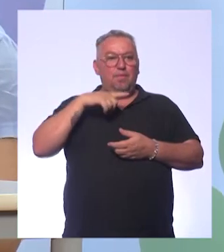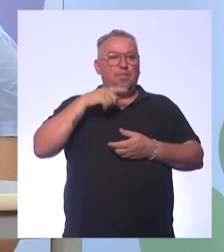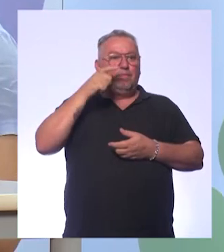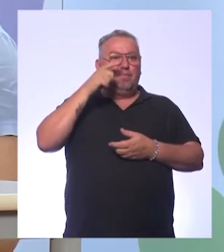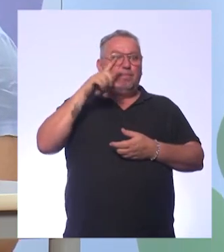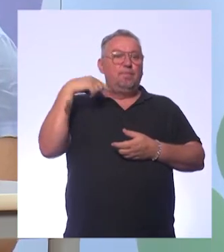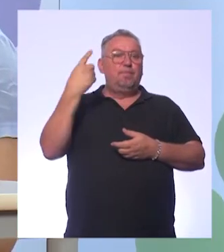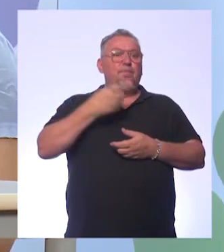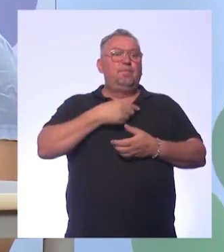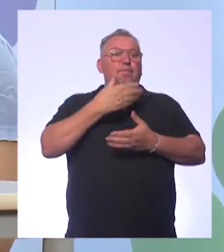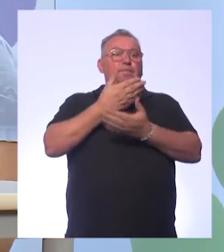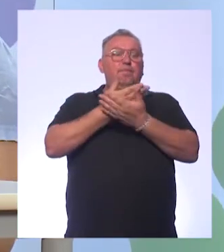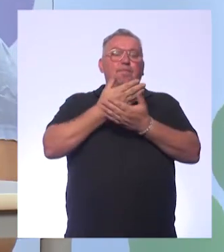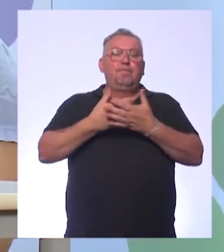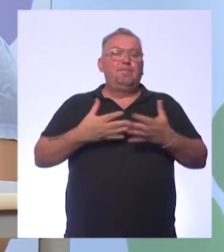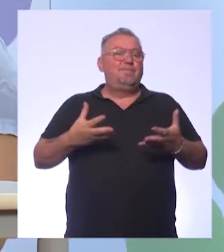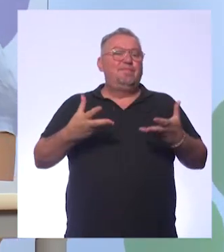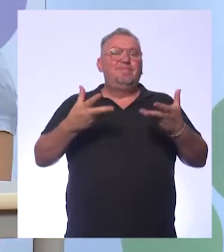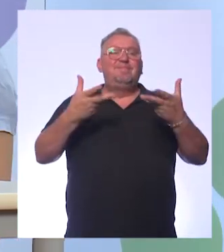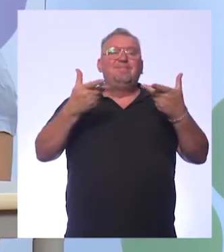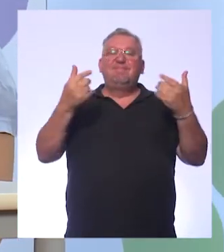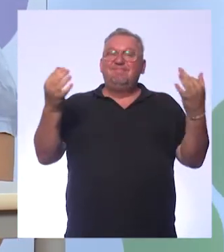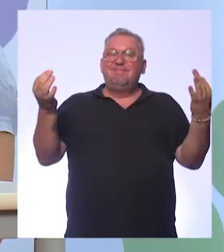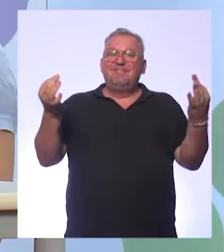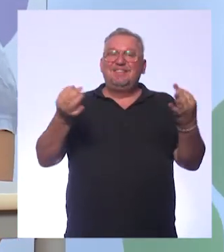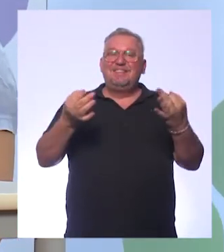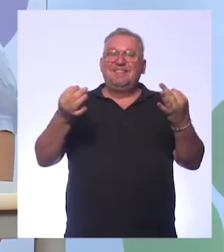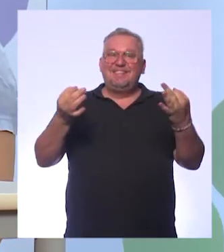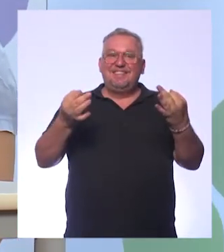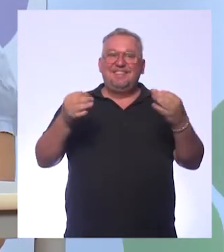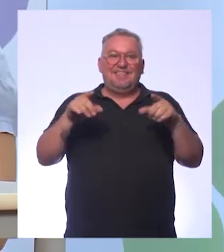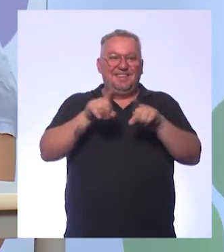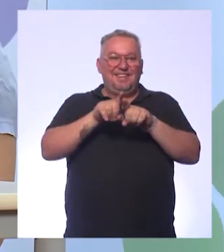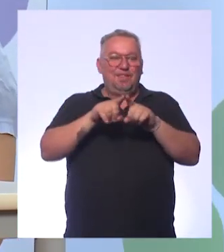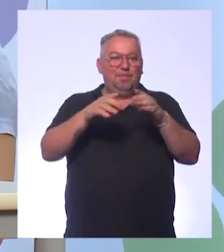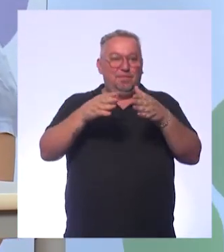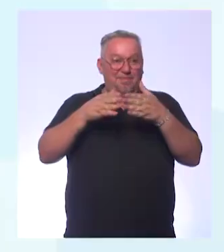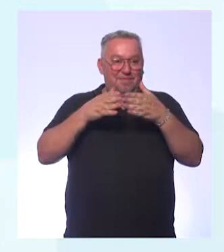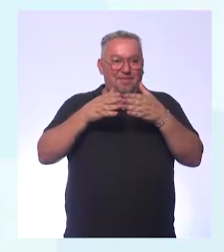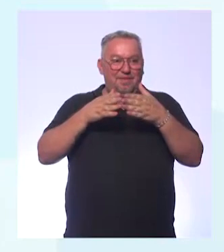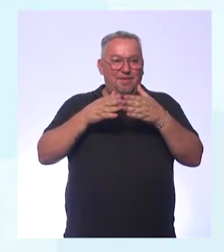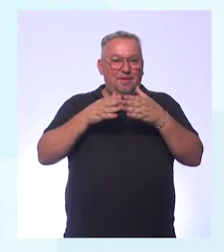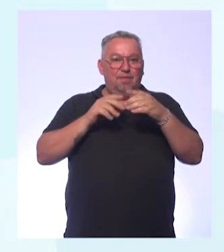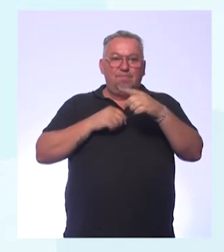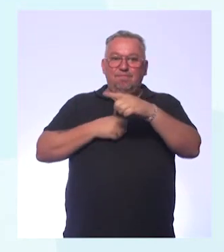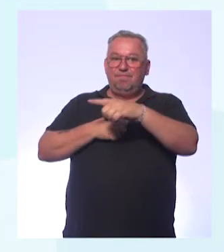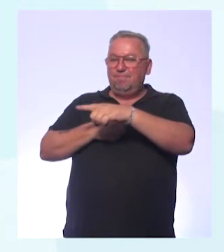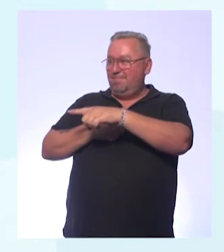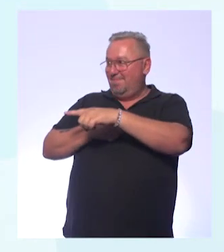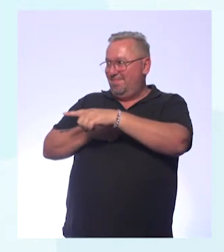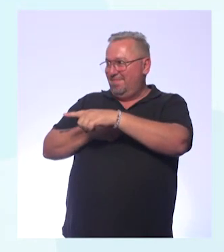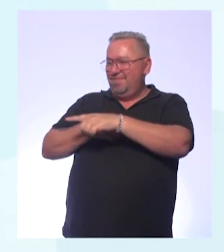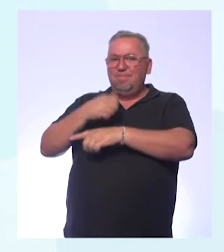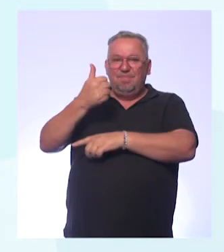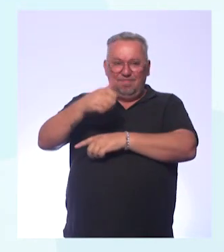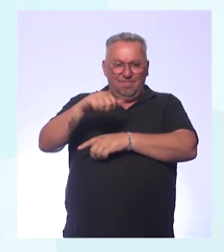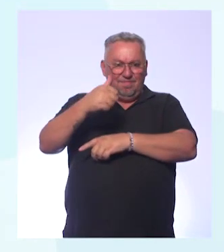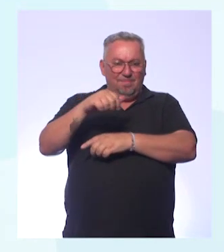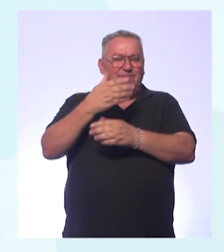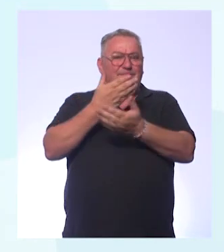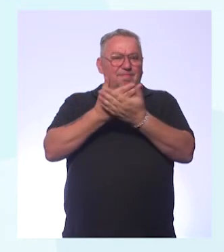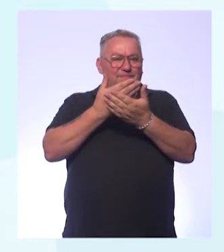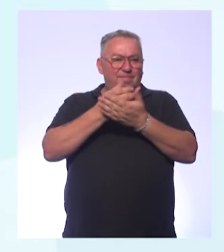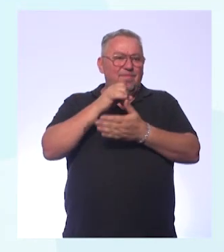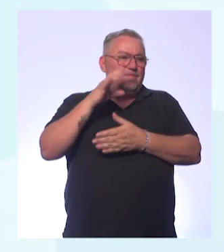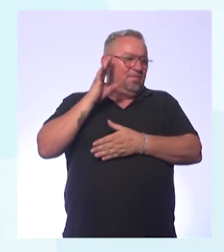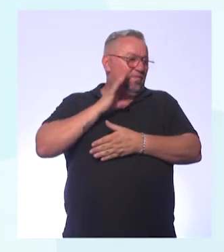assistido a nossa aula, que foi maravilhosa hoje, como sempre. E, gente, por favor, não esqueçam, então, de fazer a avaliação da nossa aula. Olha, se você